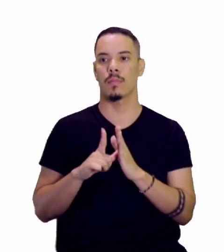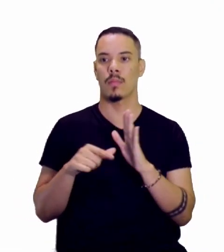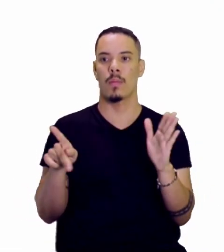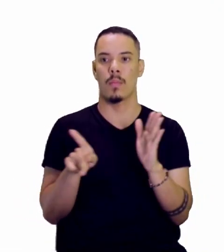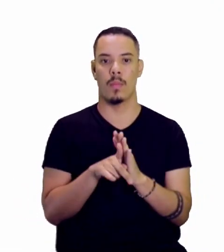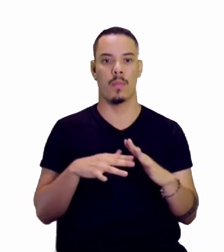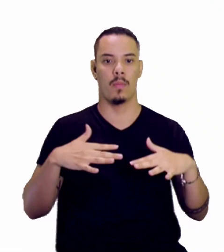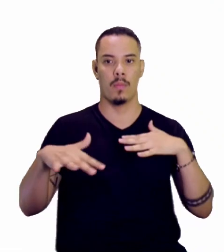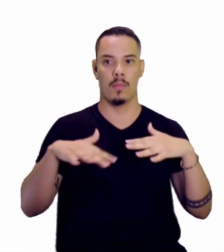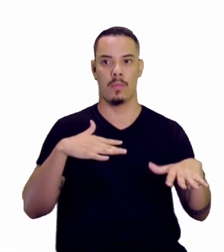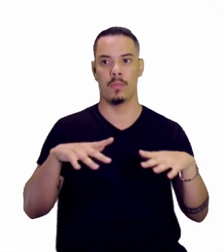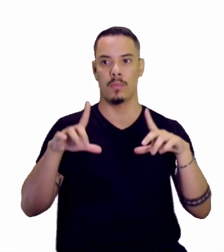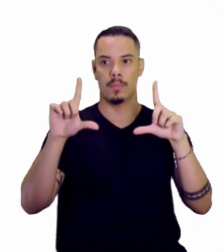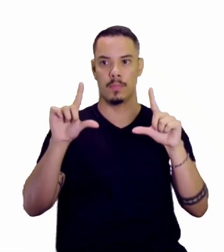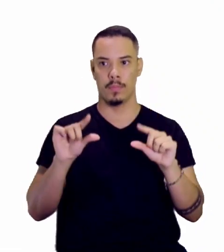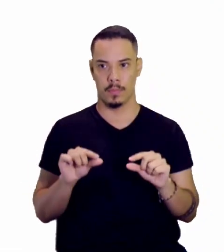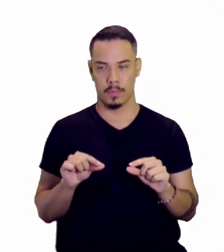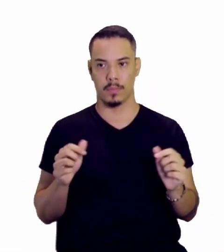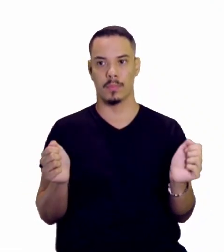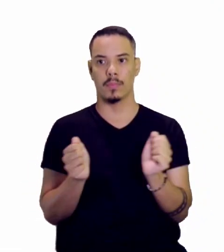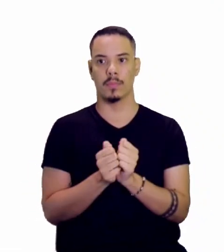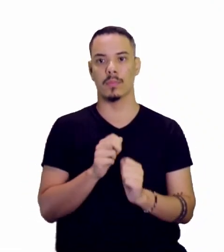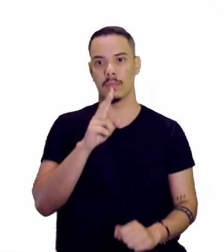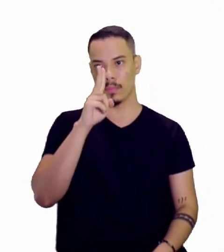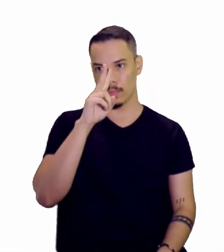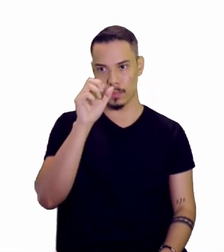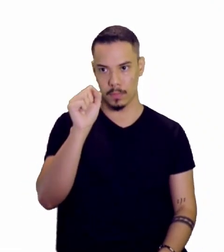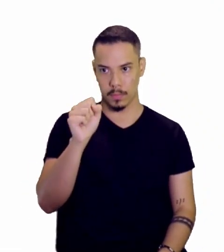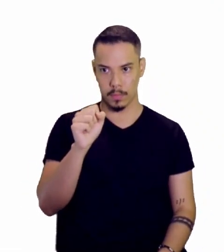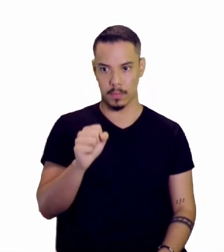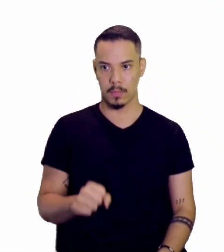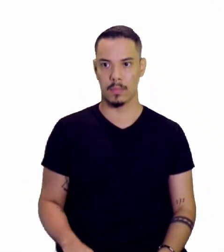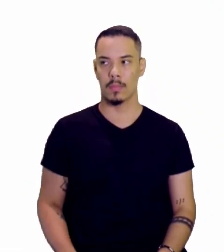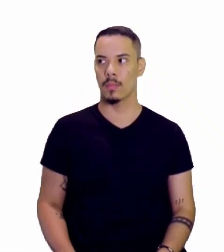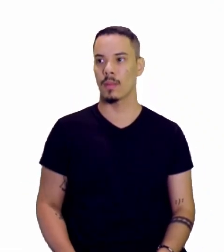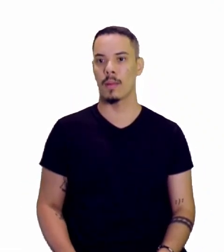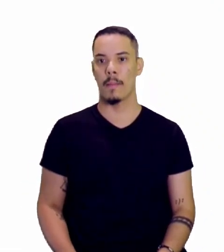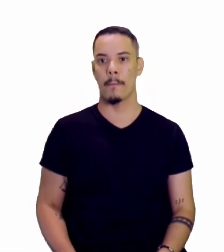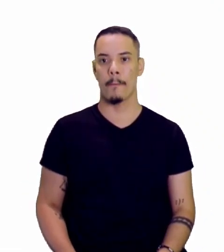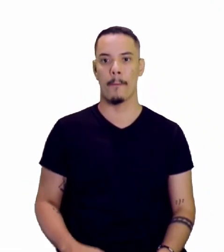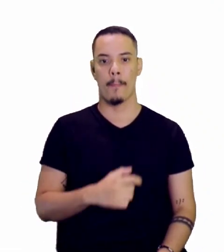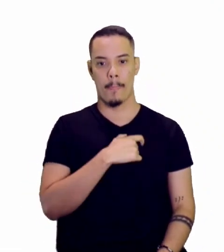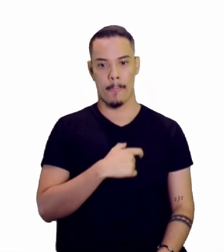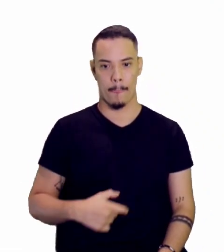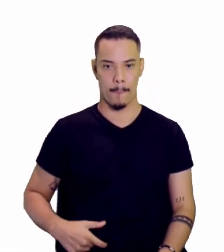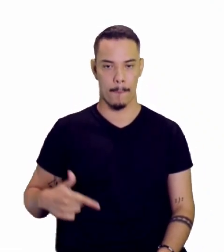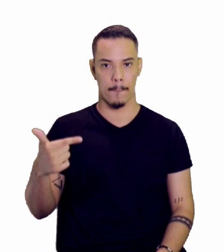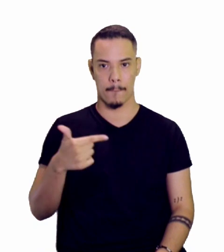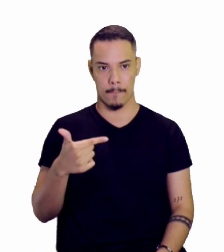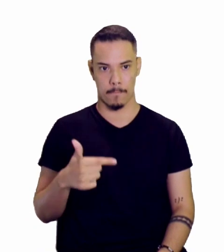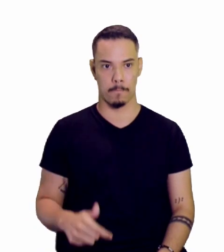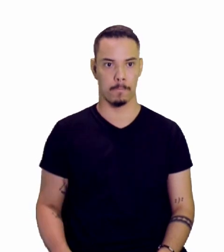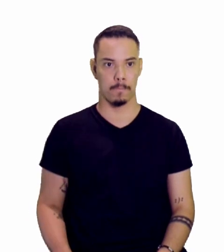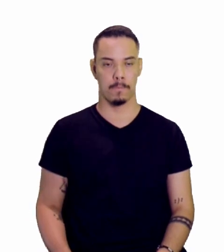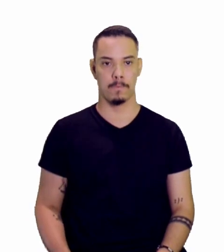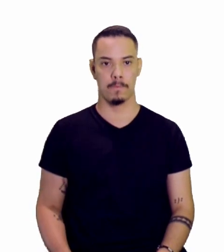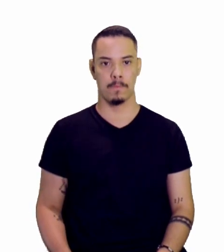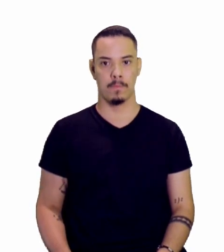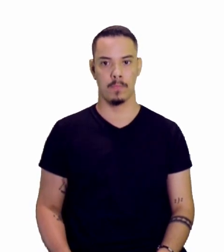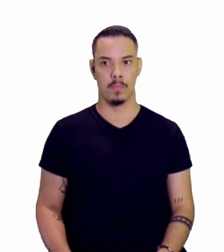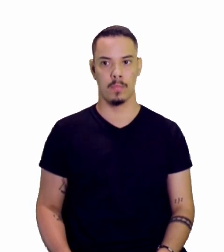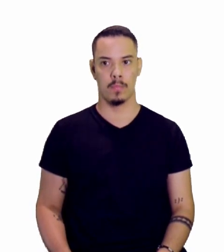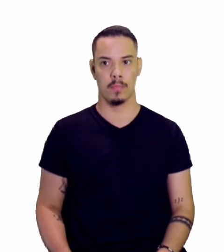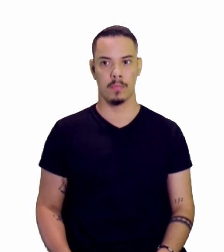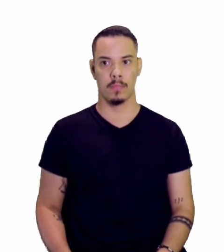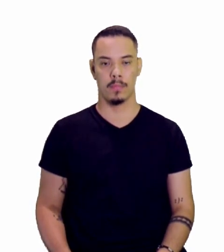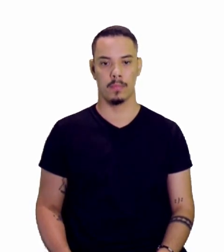esse movimento para diminuir a aplicação dessa força, né, Décio? Então, ali, cinto 2. É o cinto 2, na verdade, né? Olha